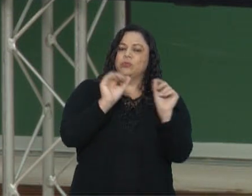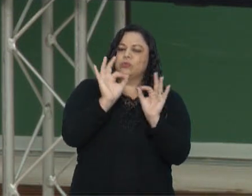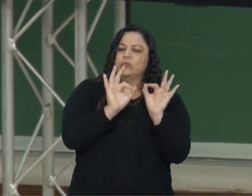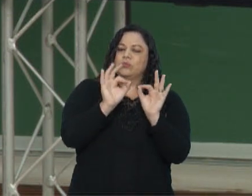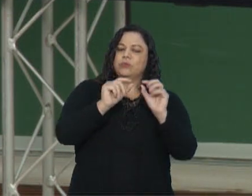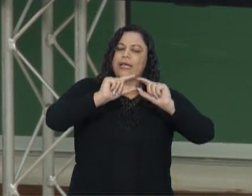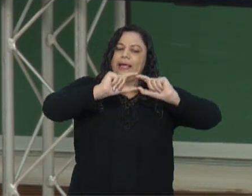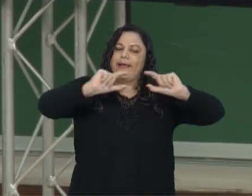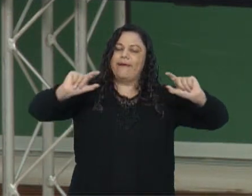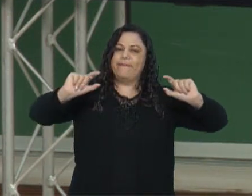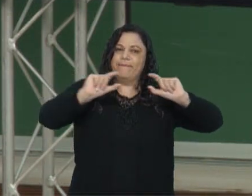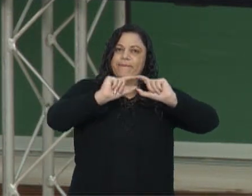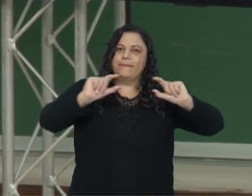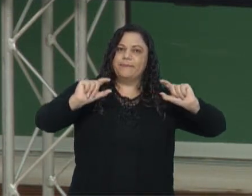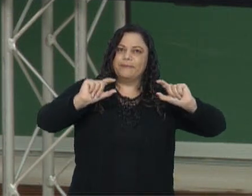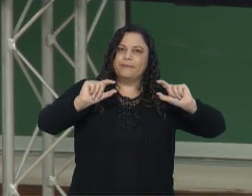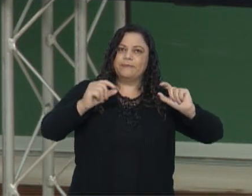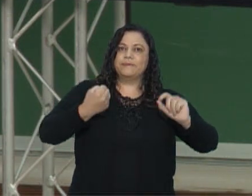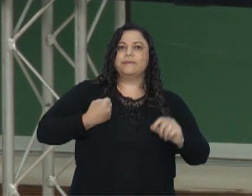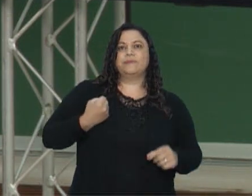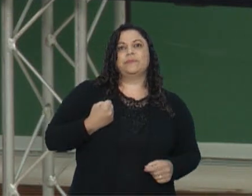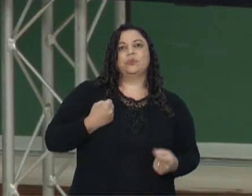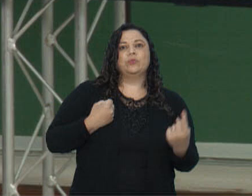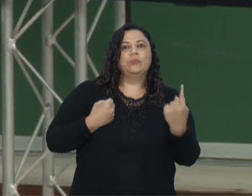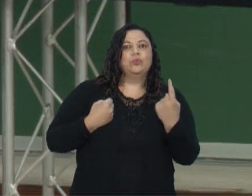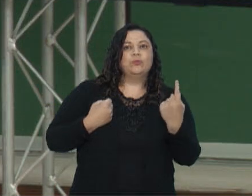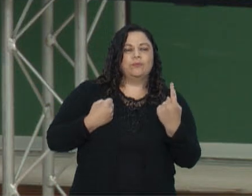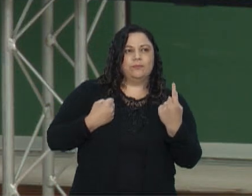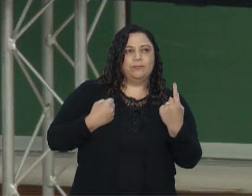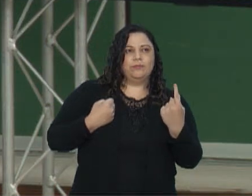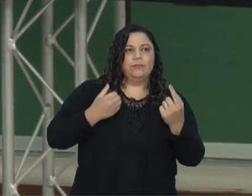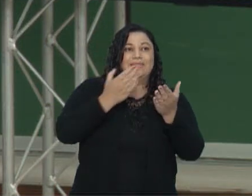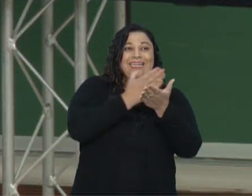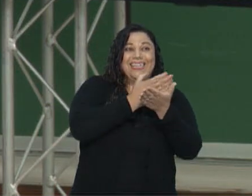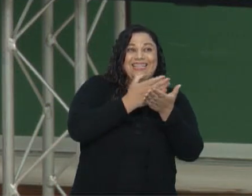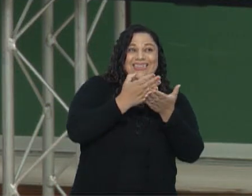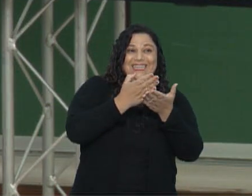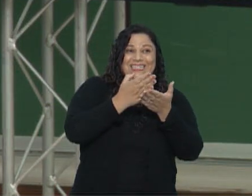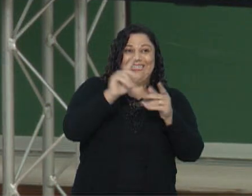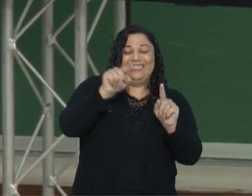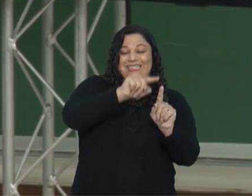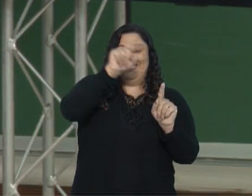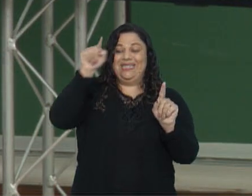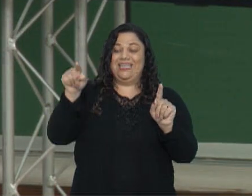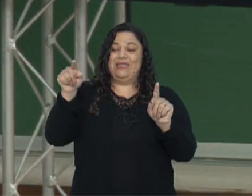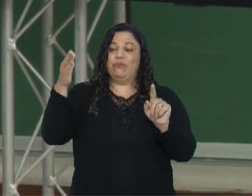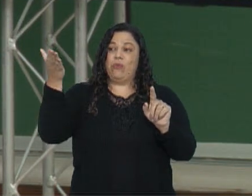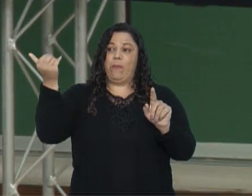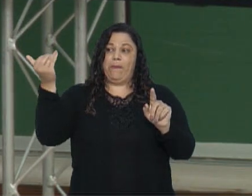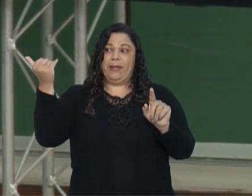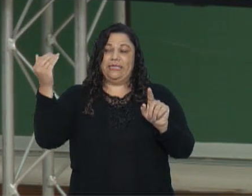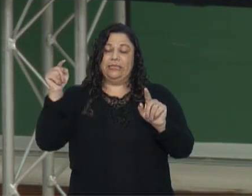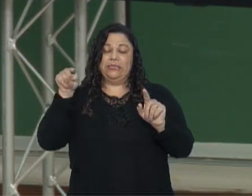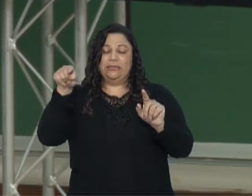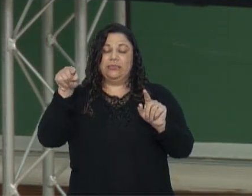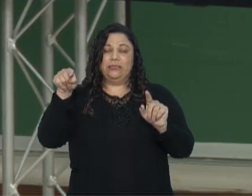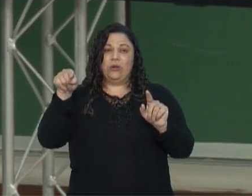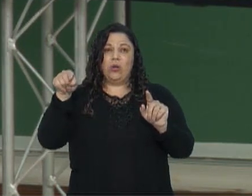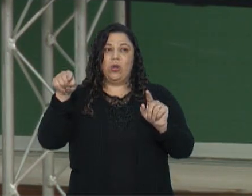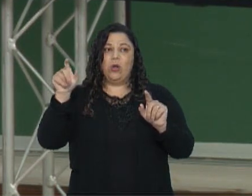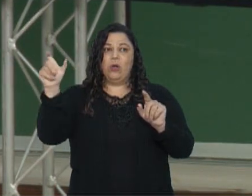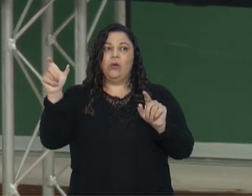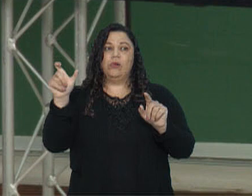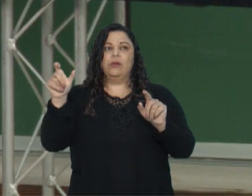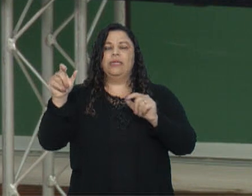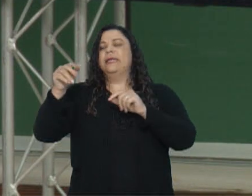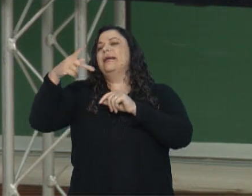frase, a oração número 1. A sugestão do professor é que você sempre inicie pelo marcador de tempo, ele marcador temporal, passado